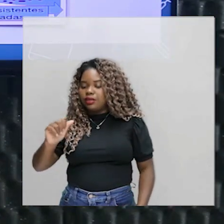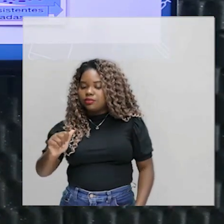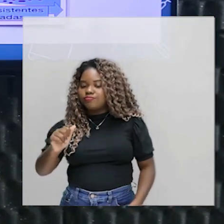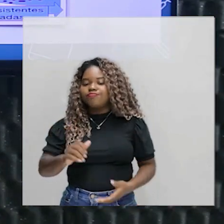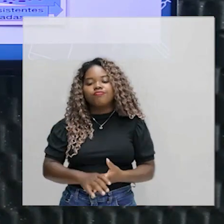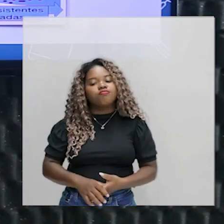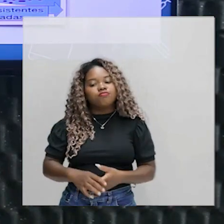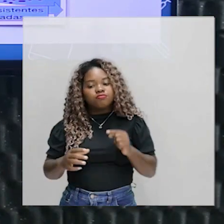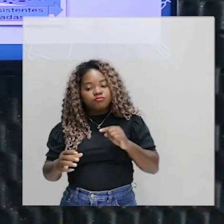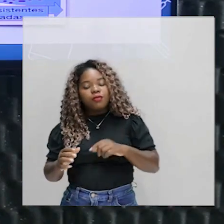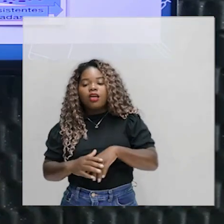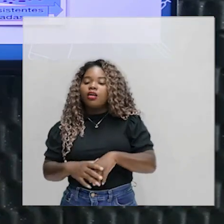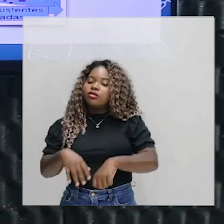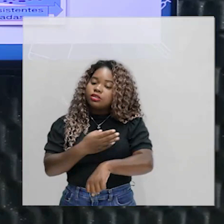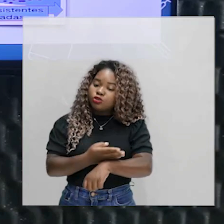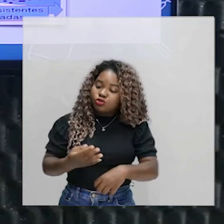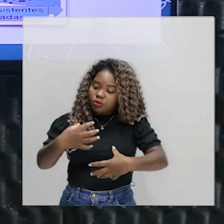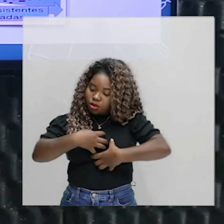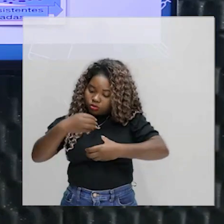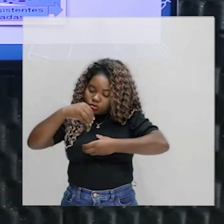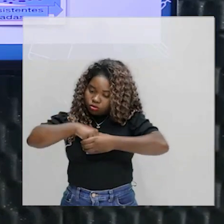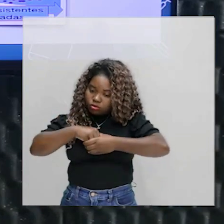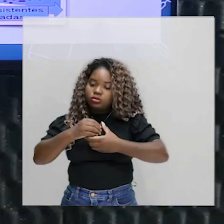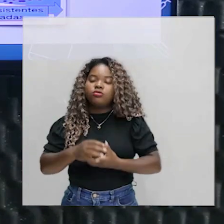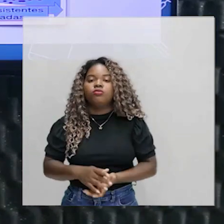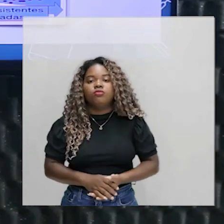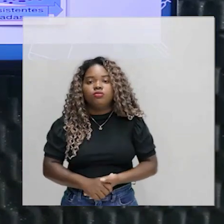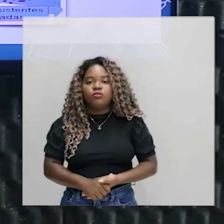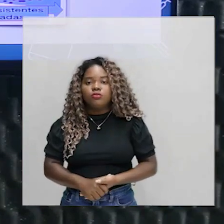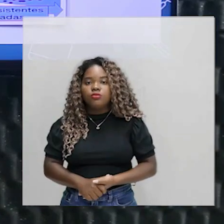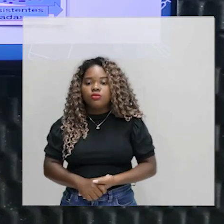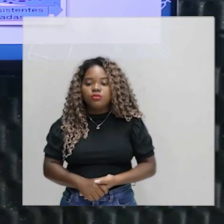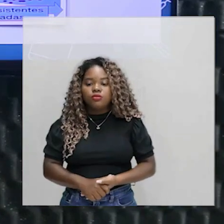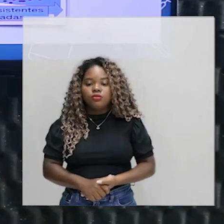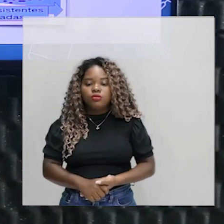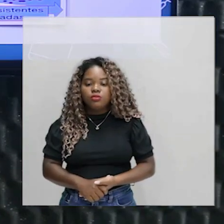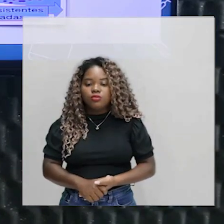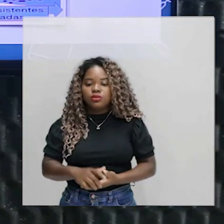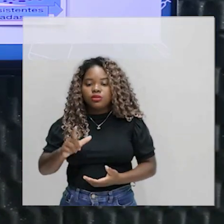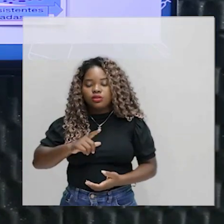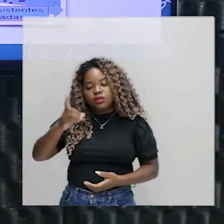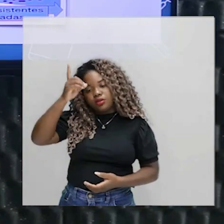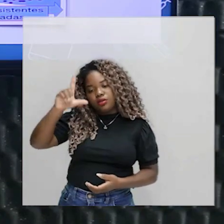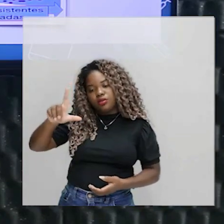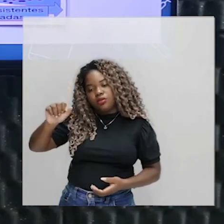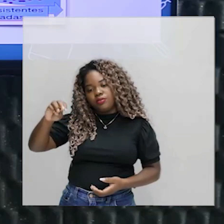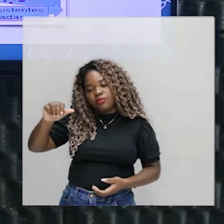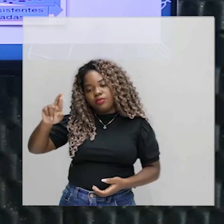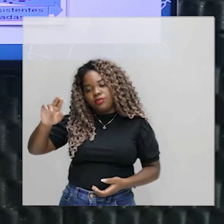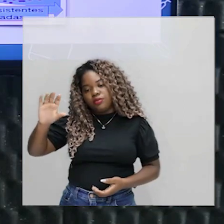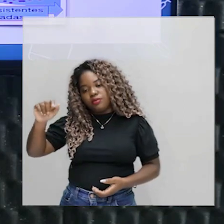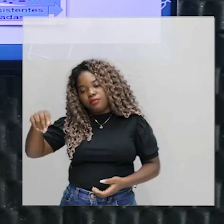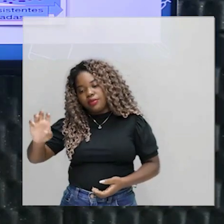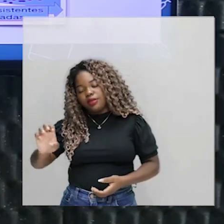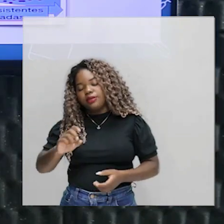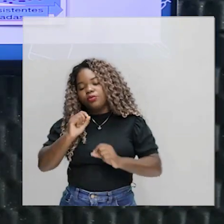o que essa pessoa vai ter a sensação é ele vai ter uma sensação como se fosse as ideias do Lamarck mas na verdade o que que tá